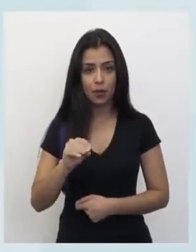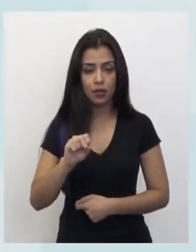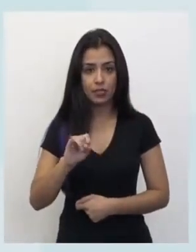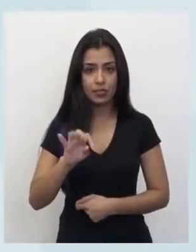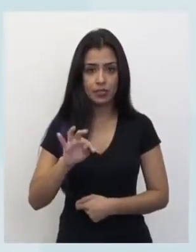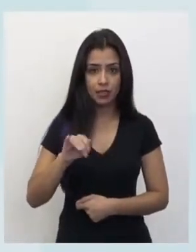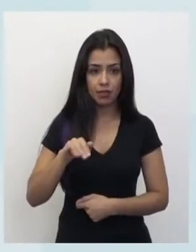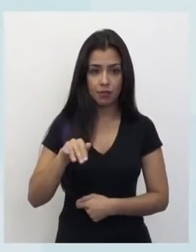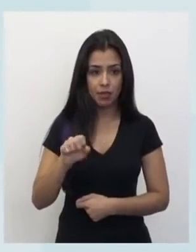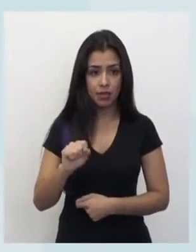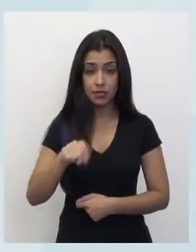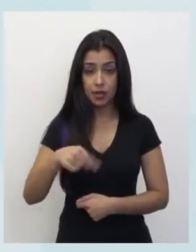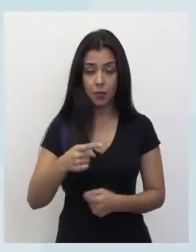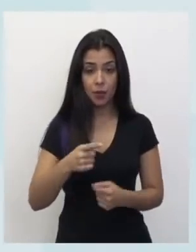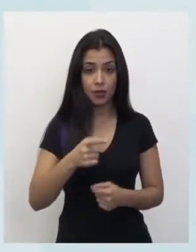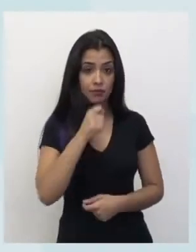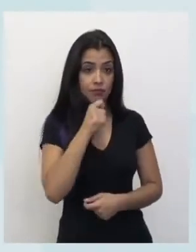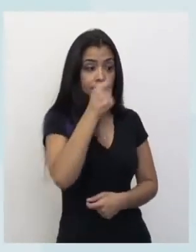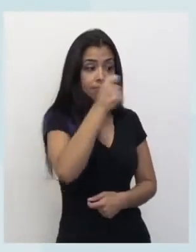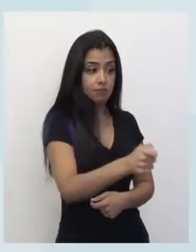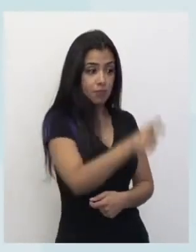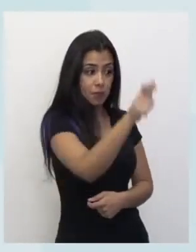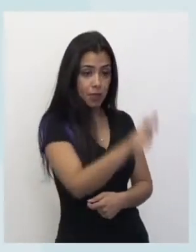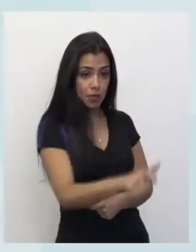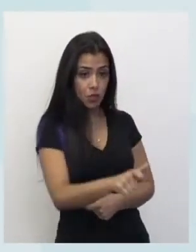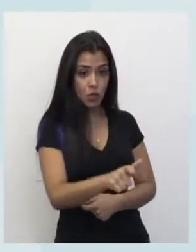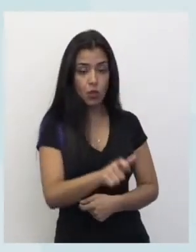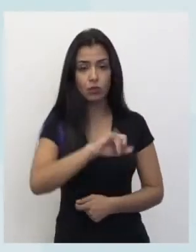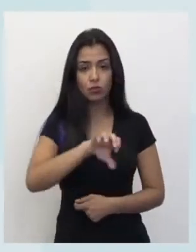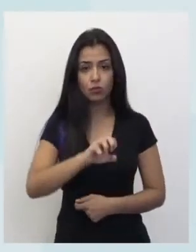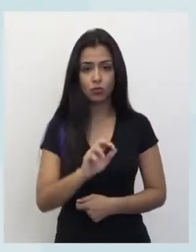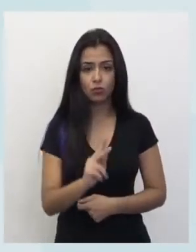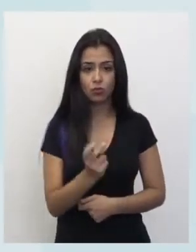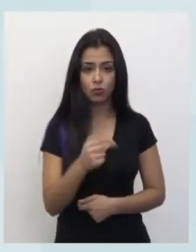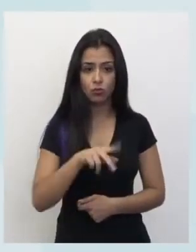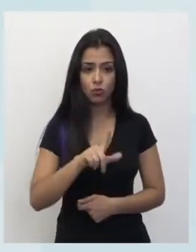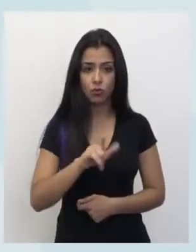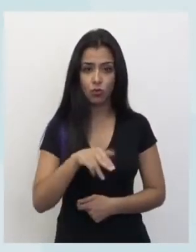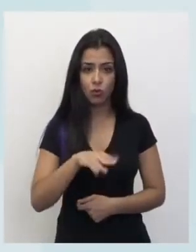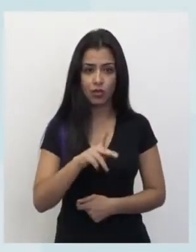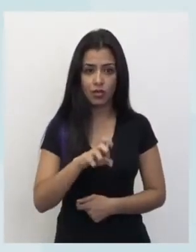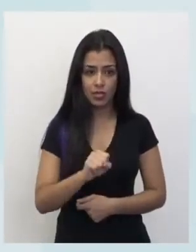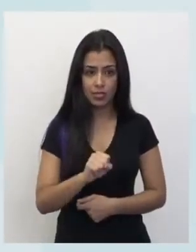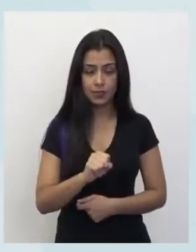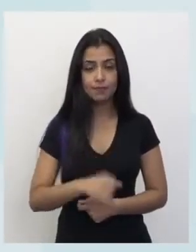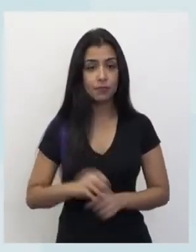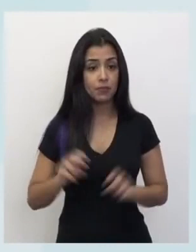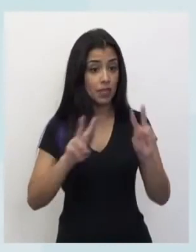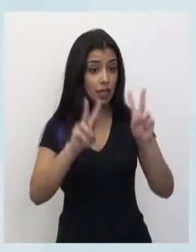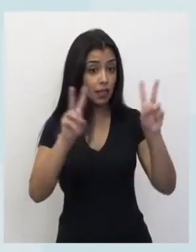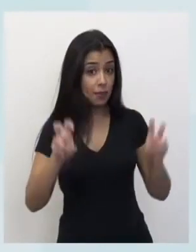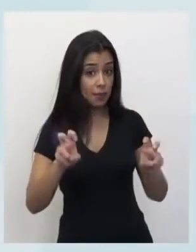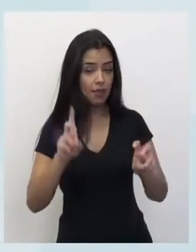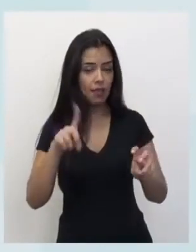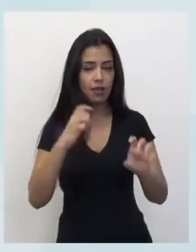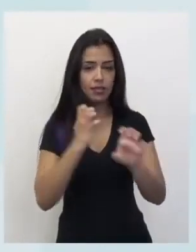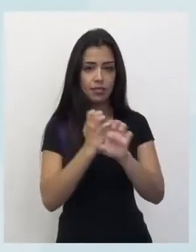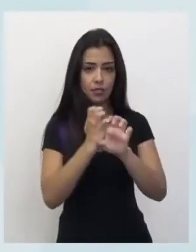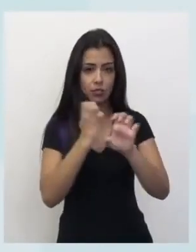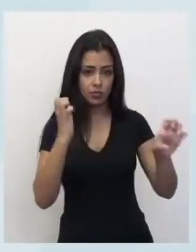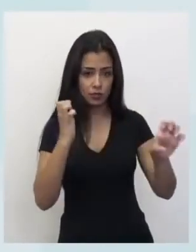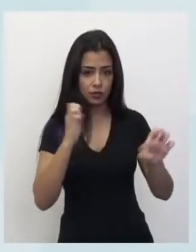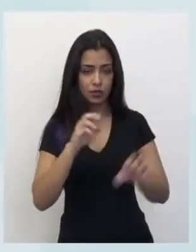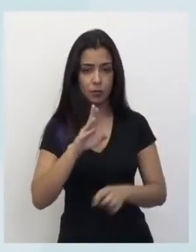Depois o entrevistado, John Lucas, que é o professor. A temática, o assunto ali, o professor estava falando sobre engenharia de